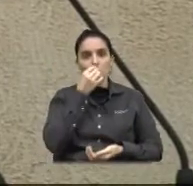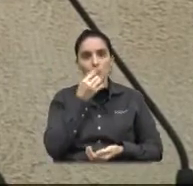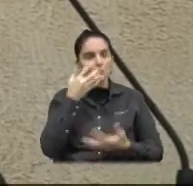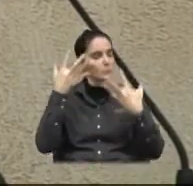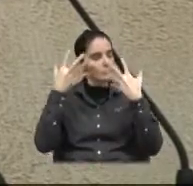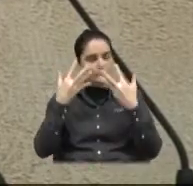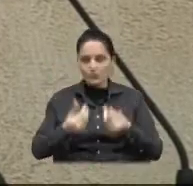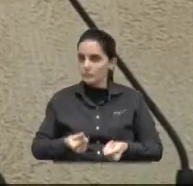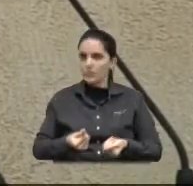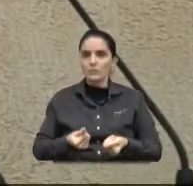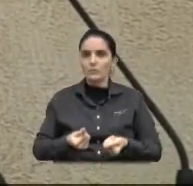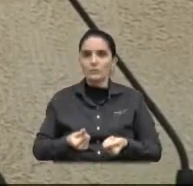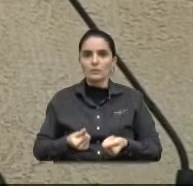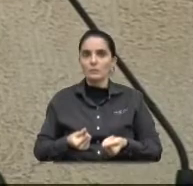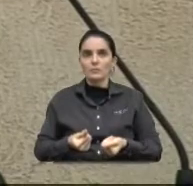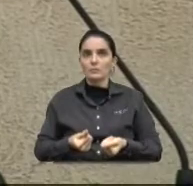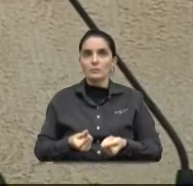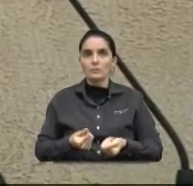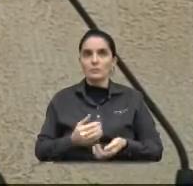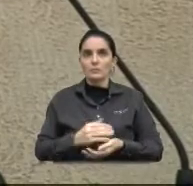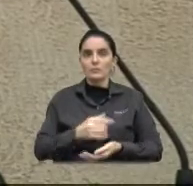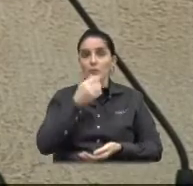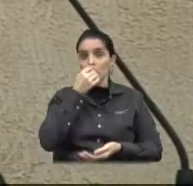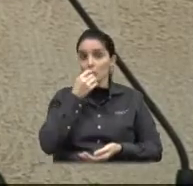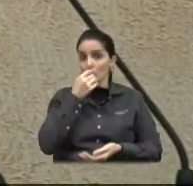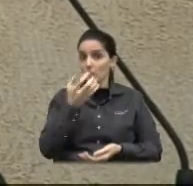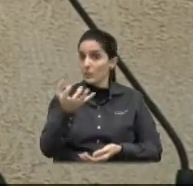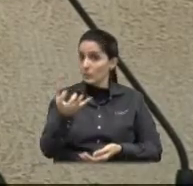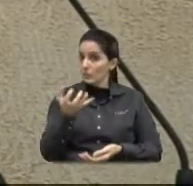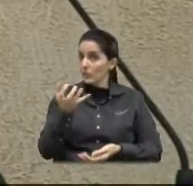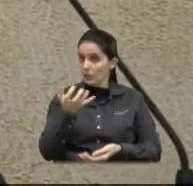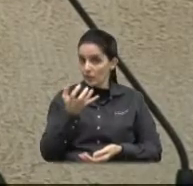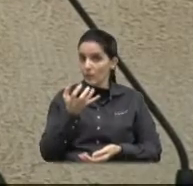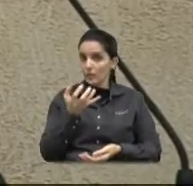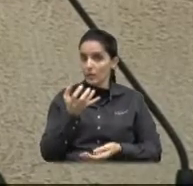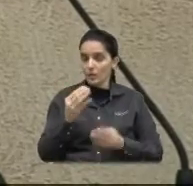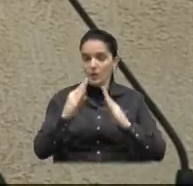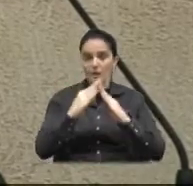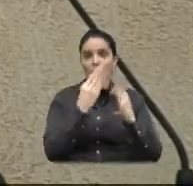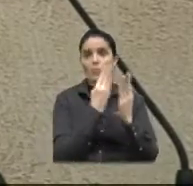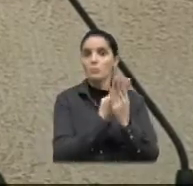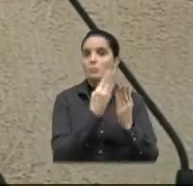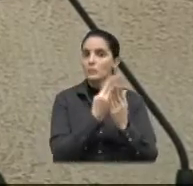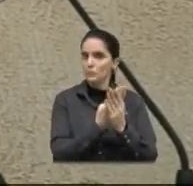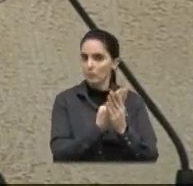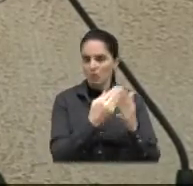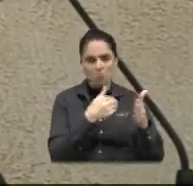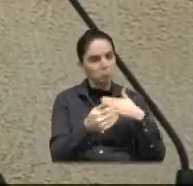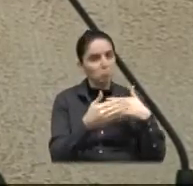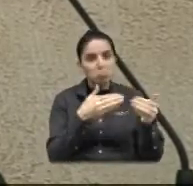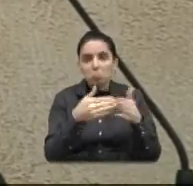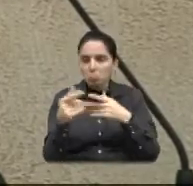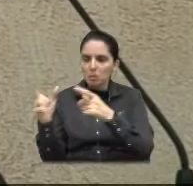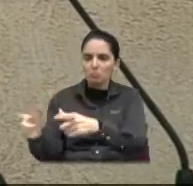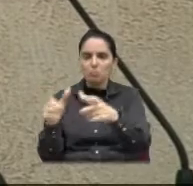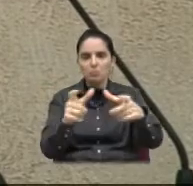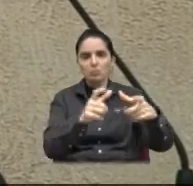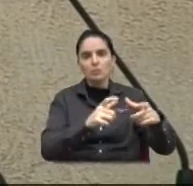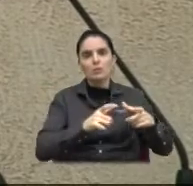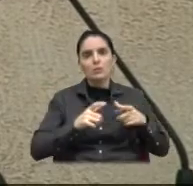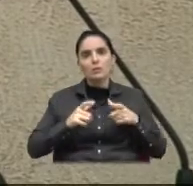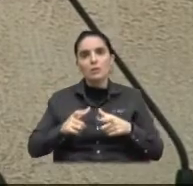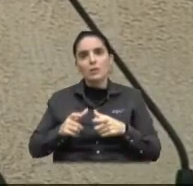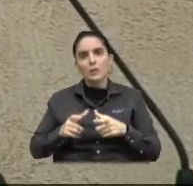e tem mais se você quer abrir um estabelecimento escolar em qualquer lugar a vigilância sanitária